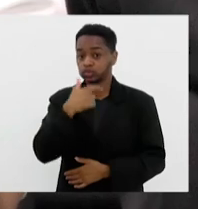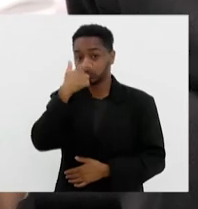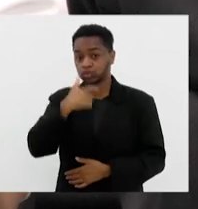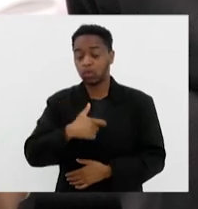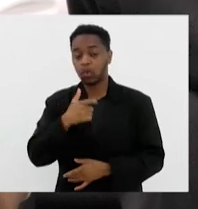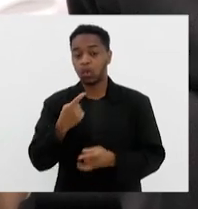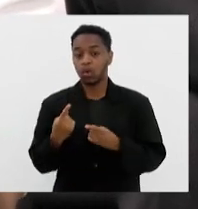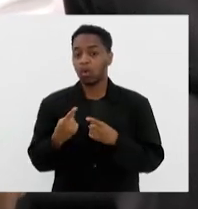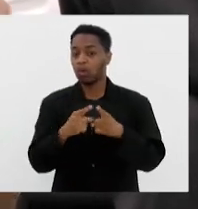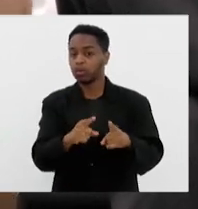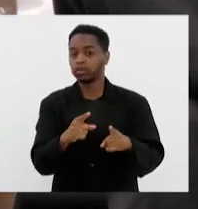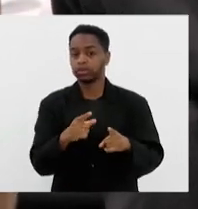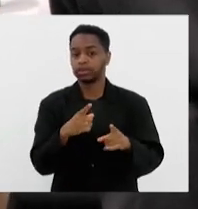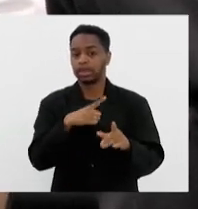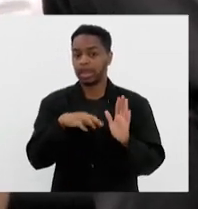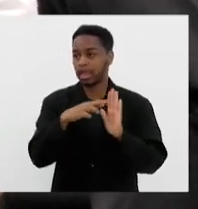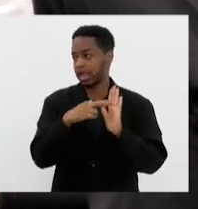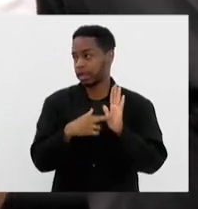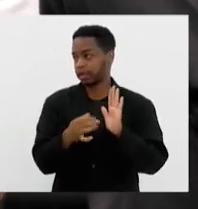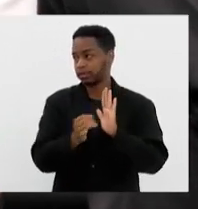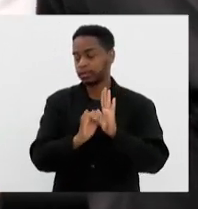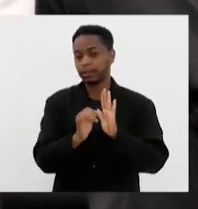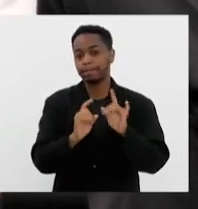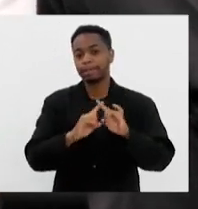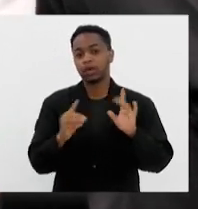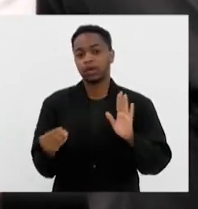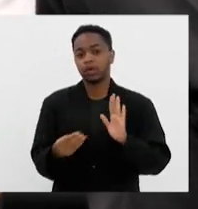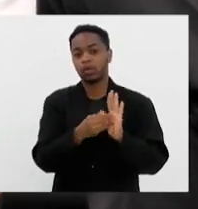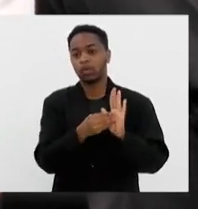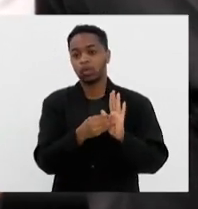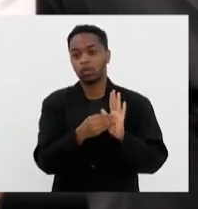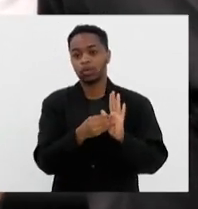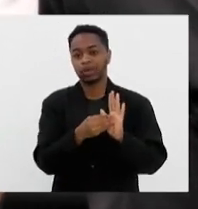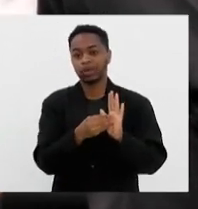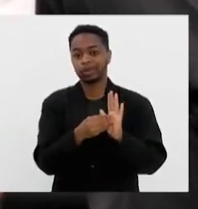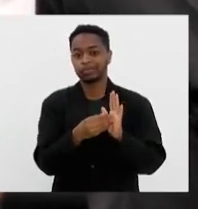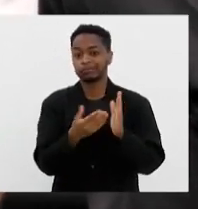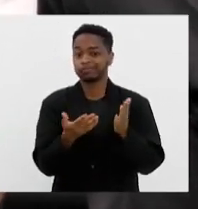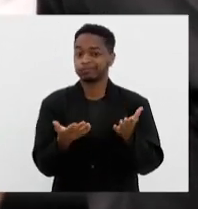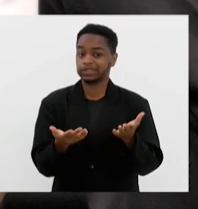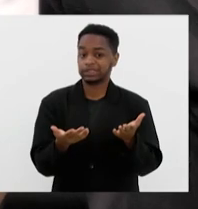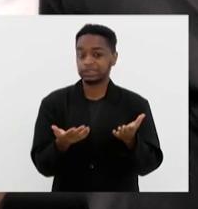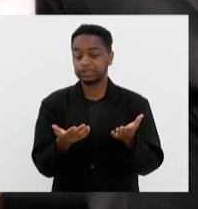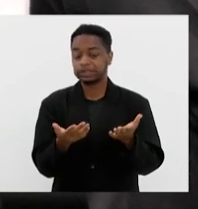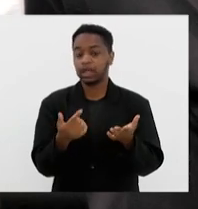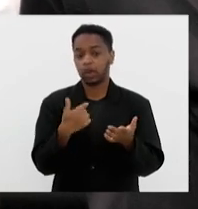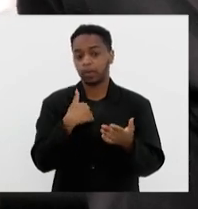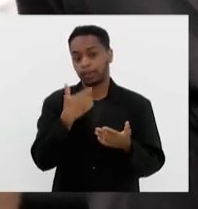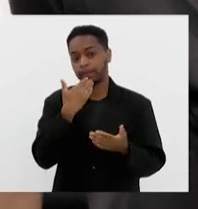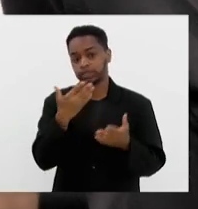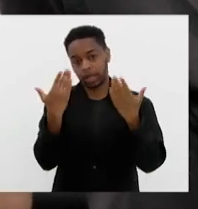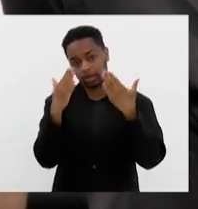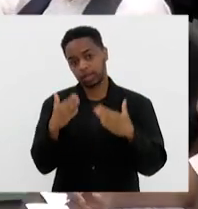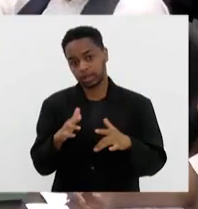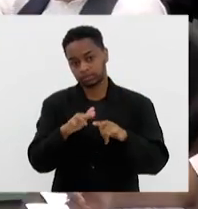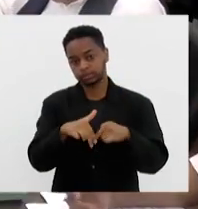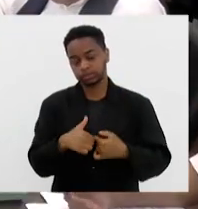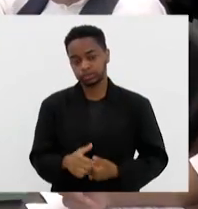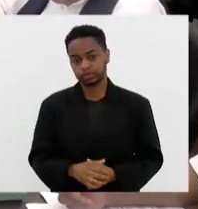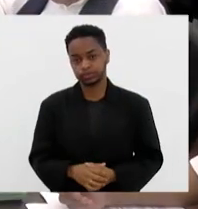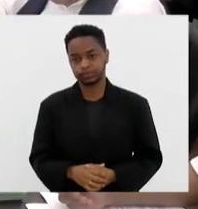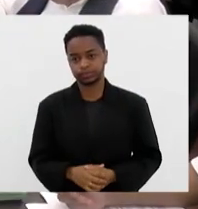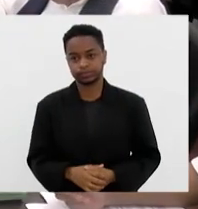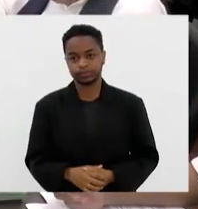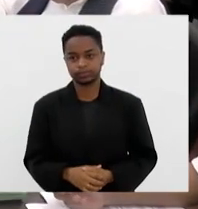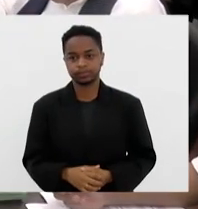no edital, mas colocar assim da forma como está, por isso que eu pedi vistas, entende? Presidente,